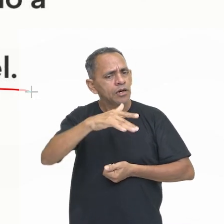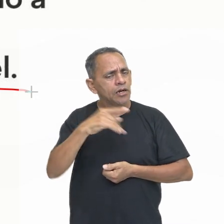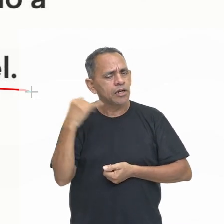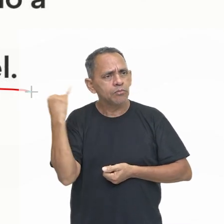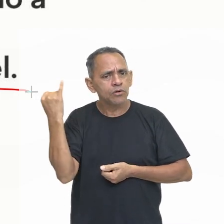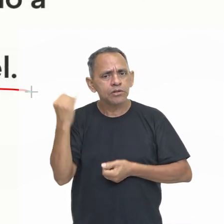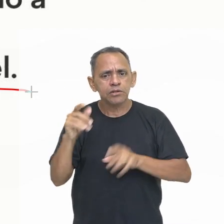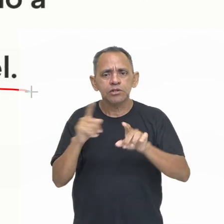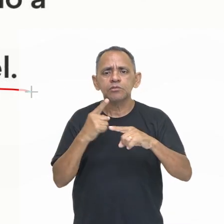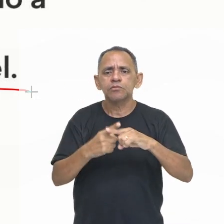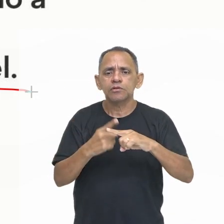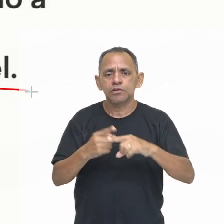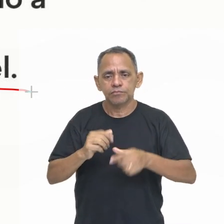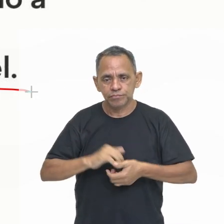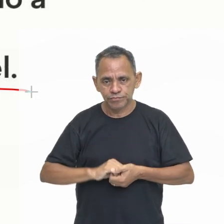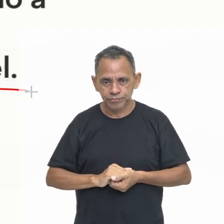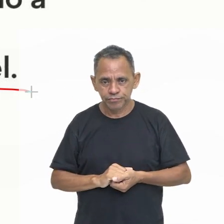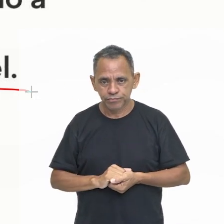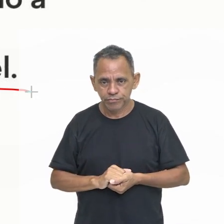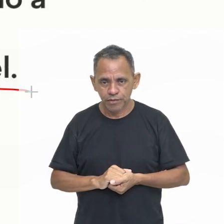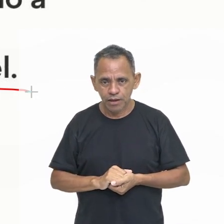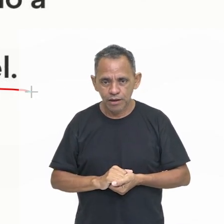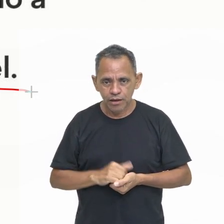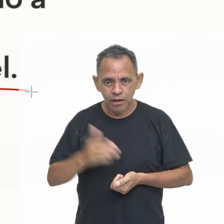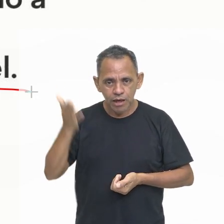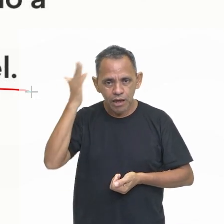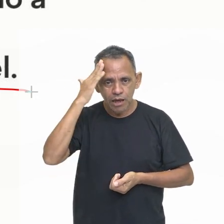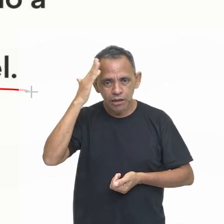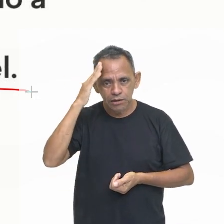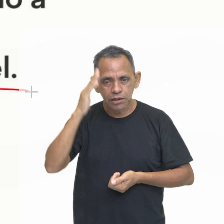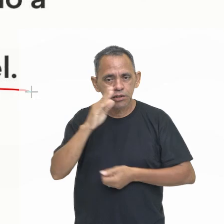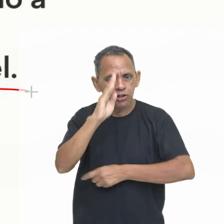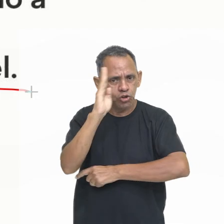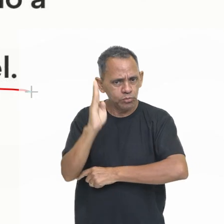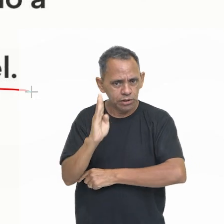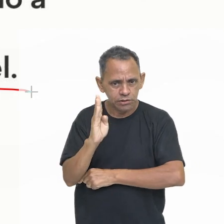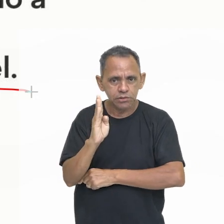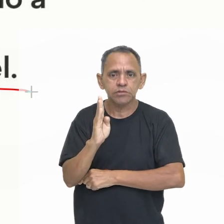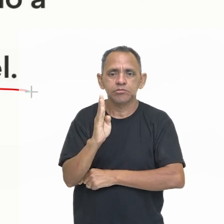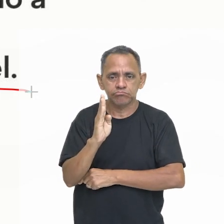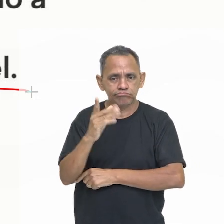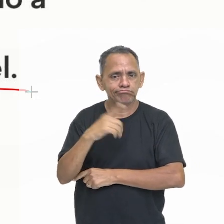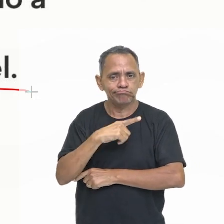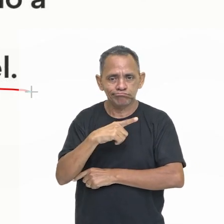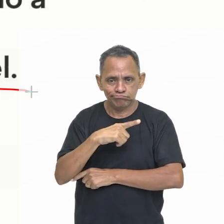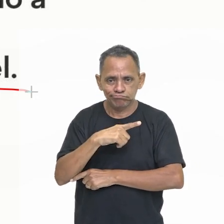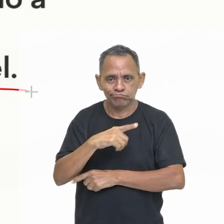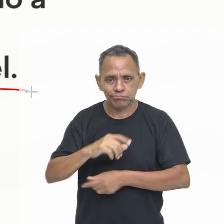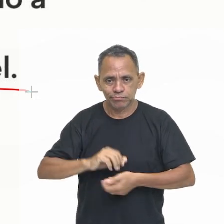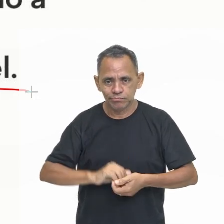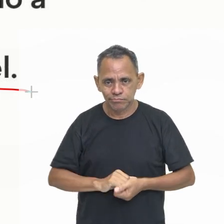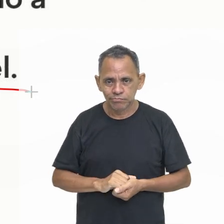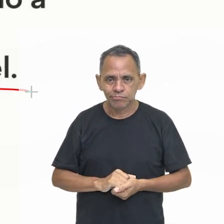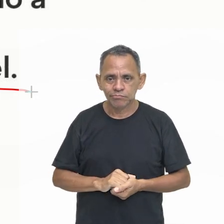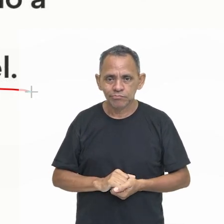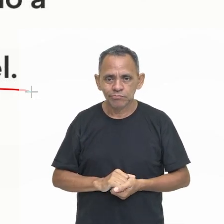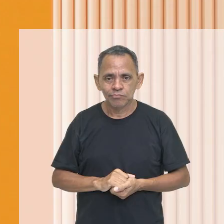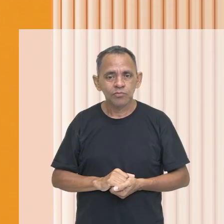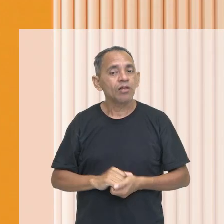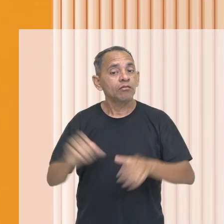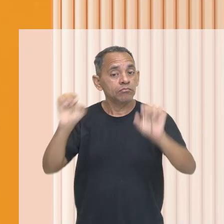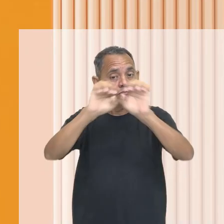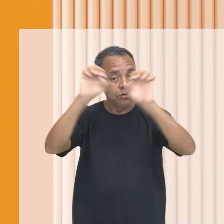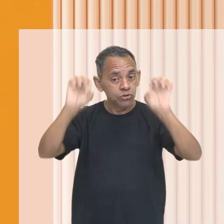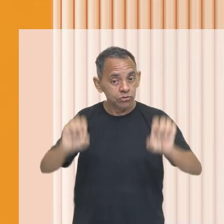quê? Compreenda. O nosso país, ele possui uma